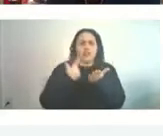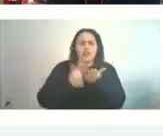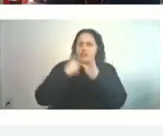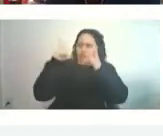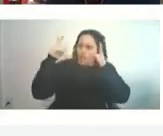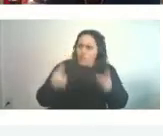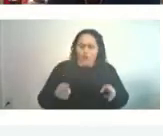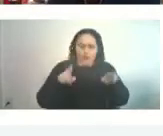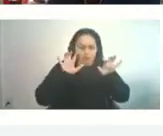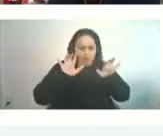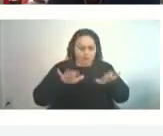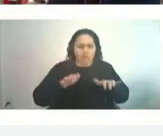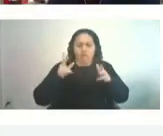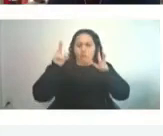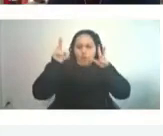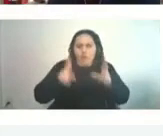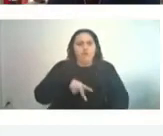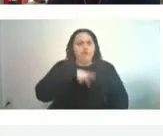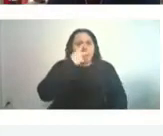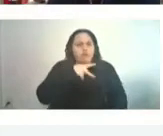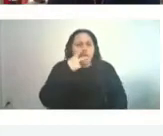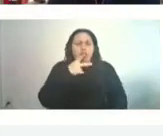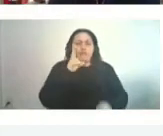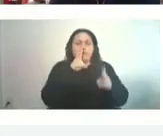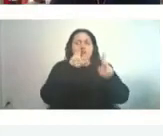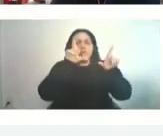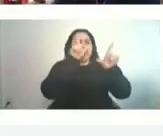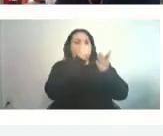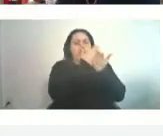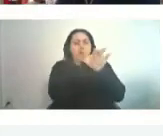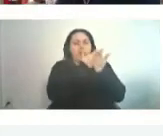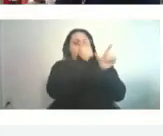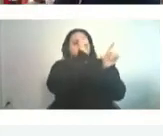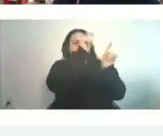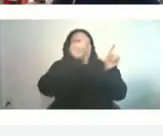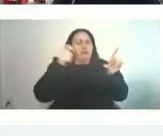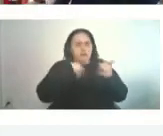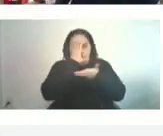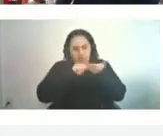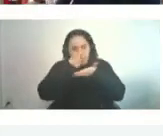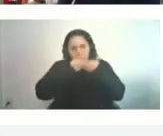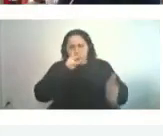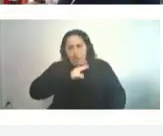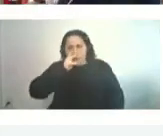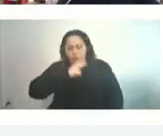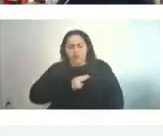disse, tal e qual ele copiou na sala de aula, mas trabalhar muito mais com